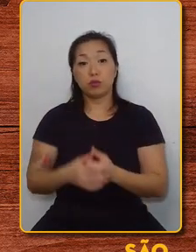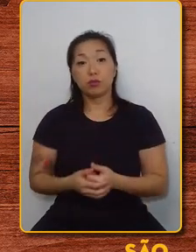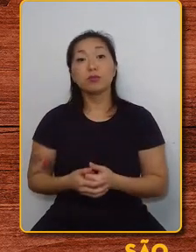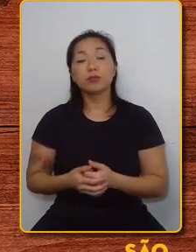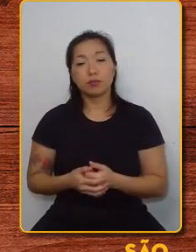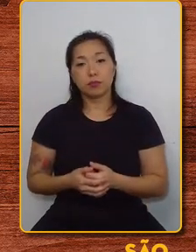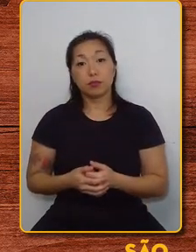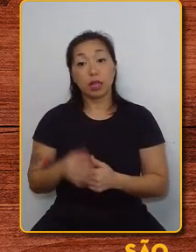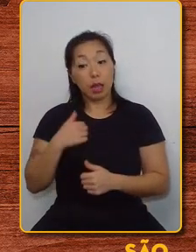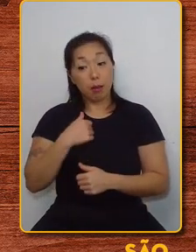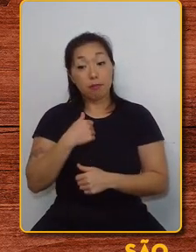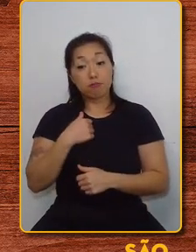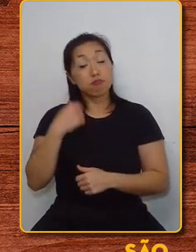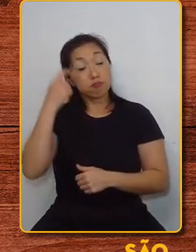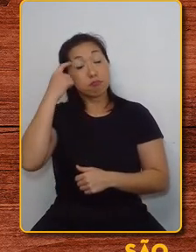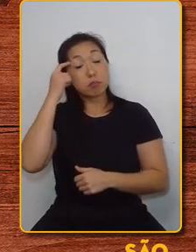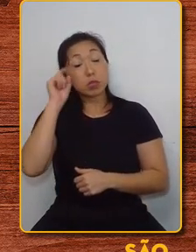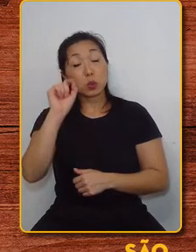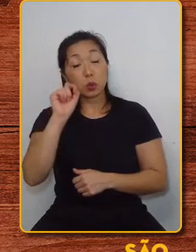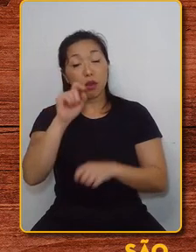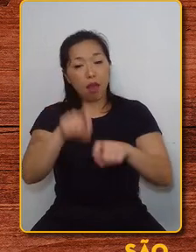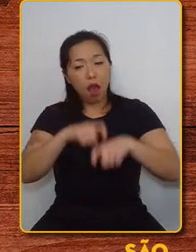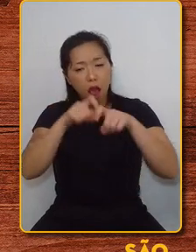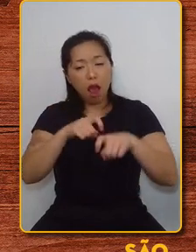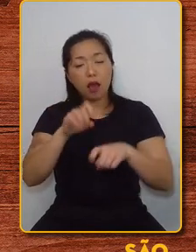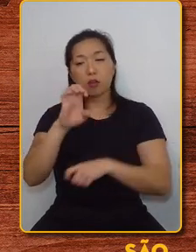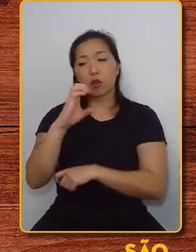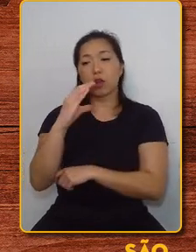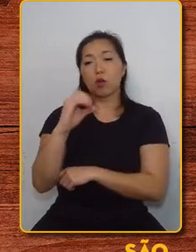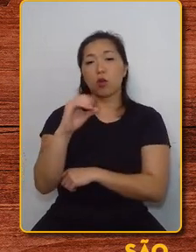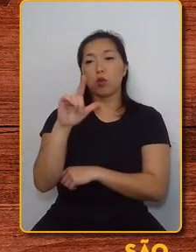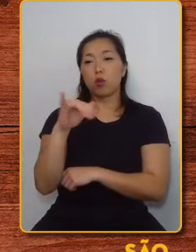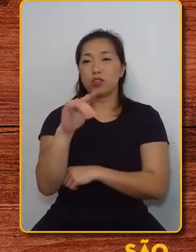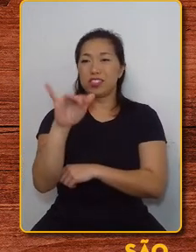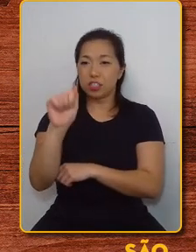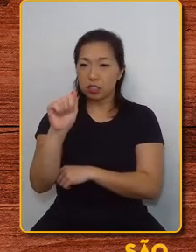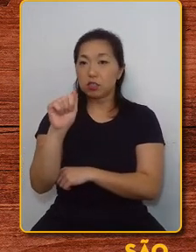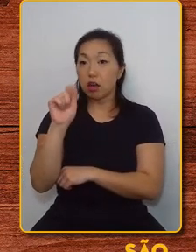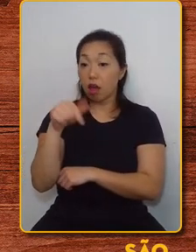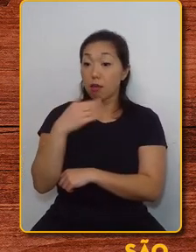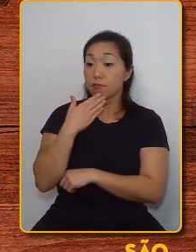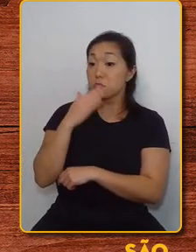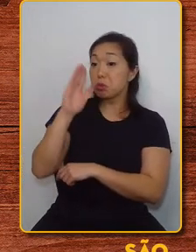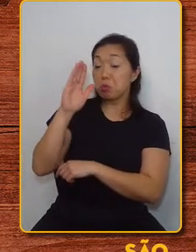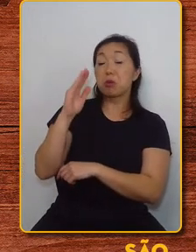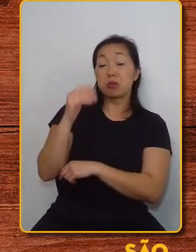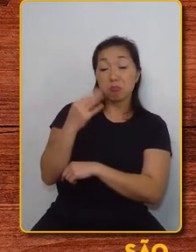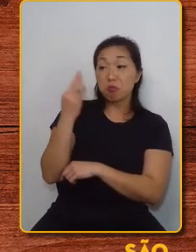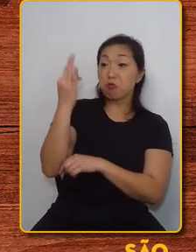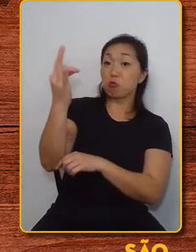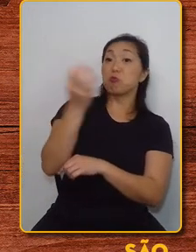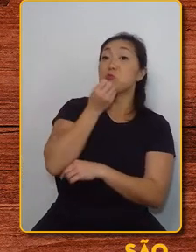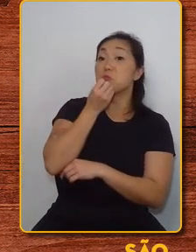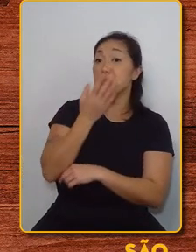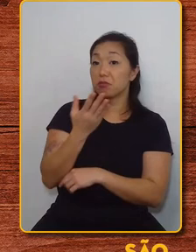promessa. Nós estamos vendo isso se multiplicar e dar certo, né? Certamente